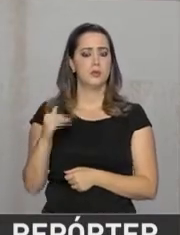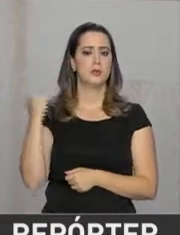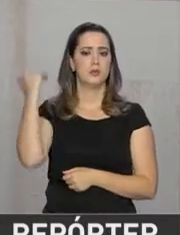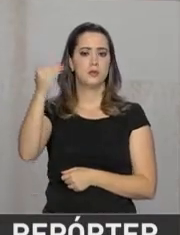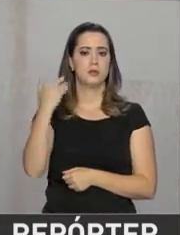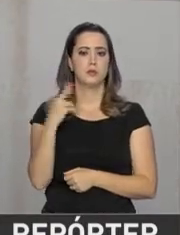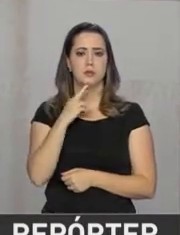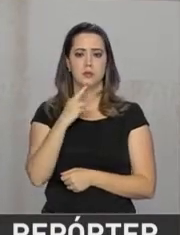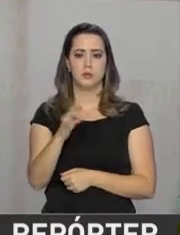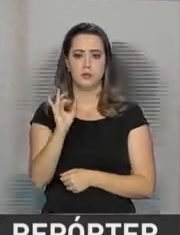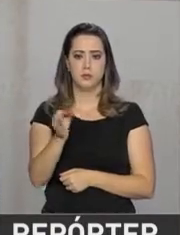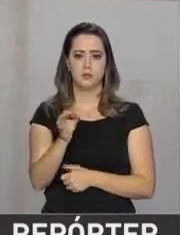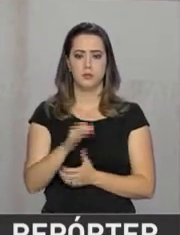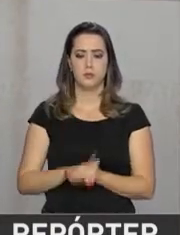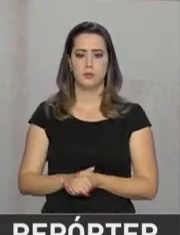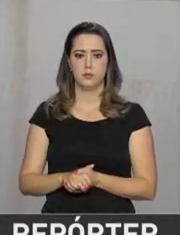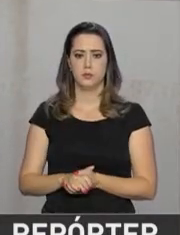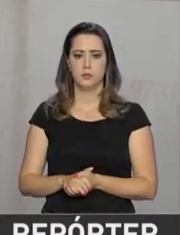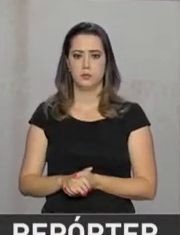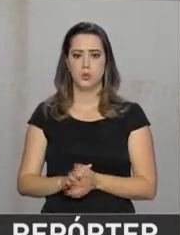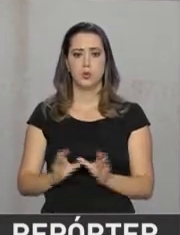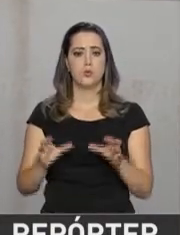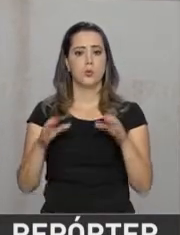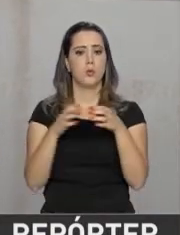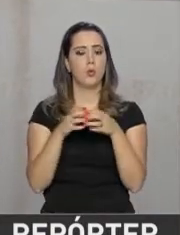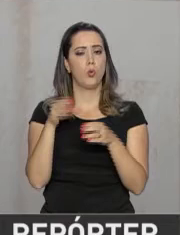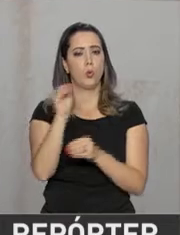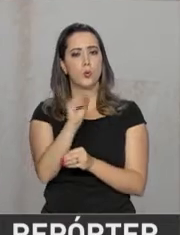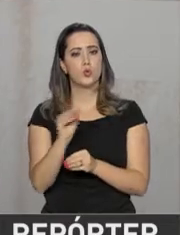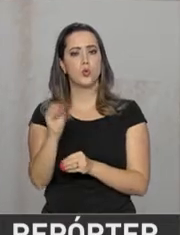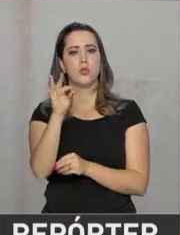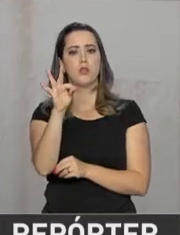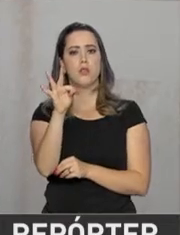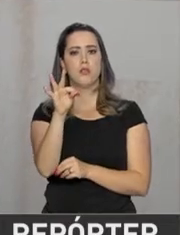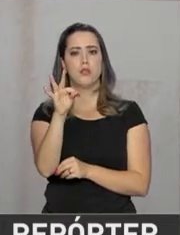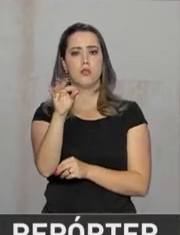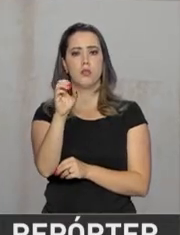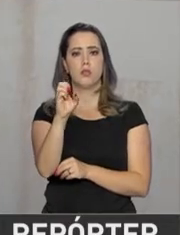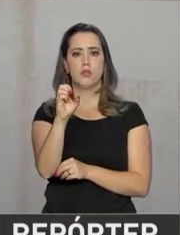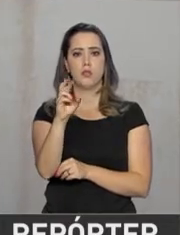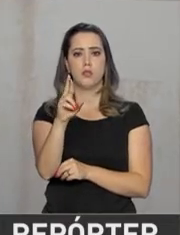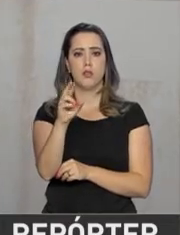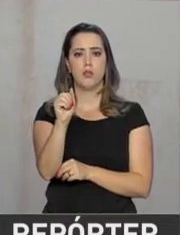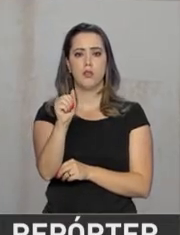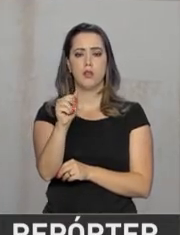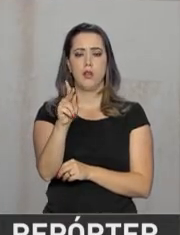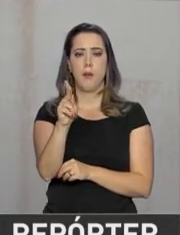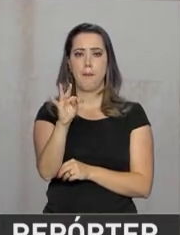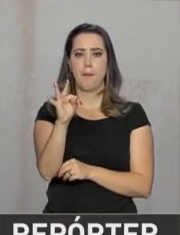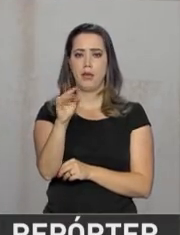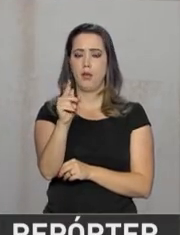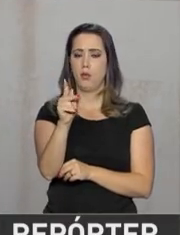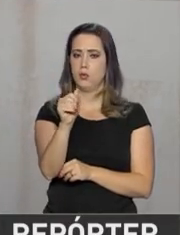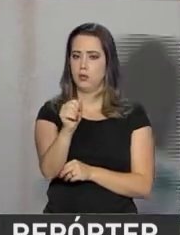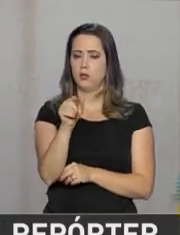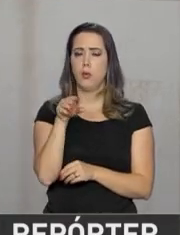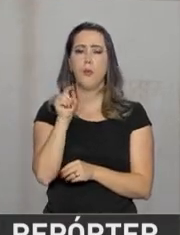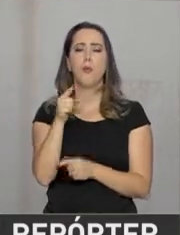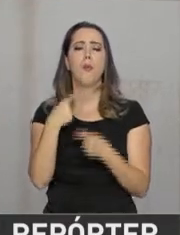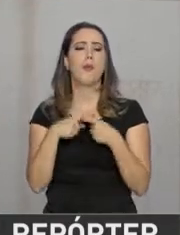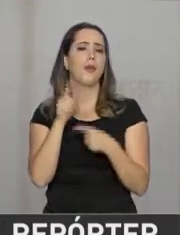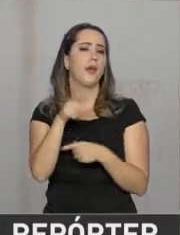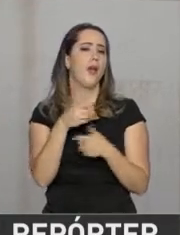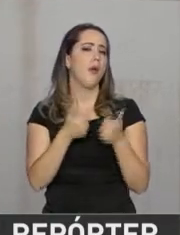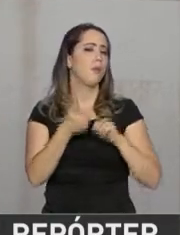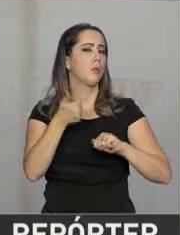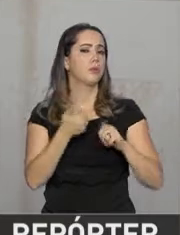que traga resultados sobre as comunidades terapêuticas quais são as vantagens em relação ao tratamento para os usuários